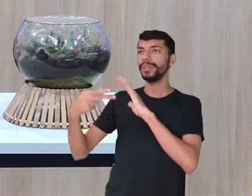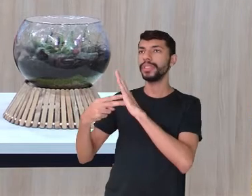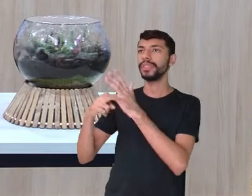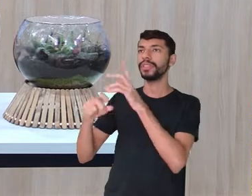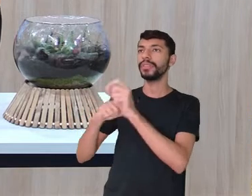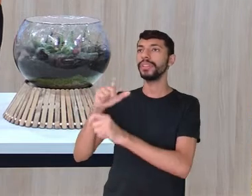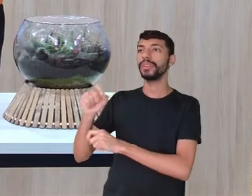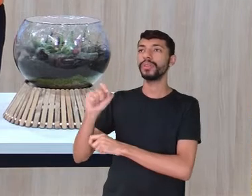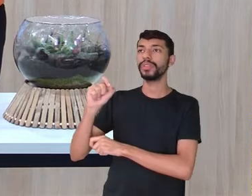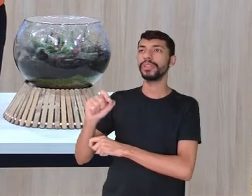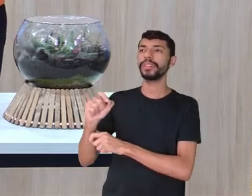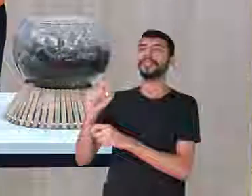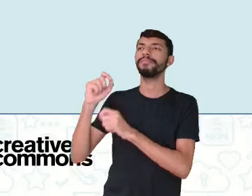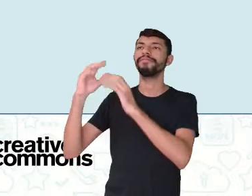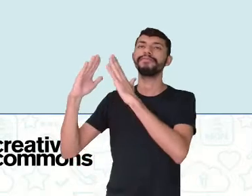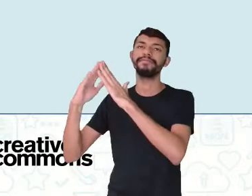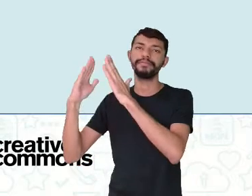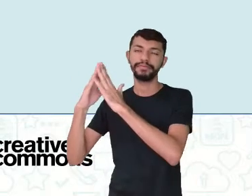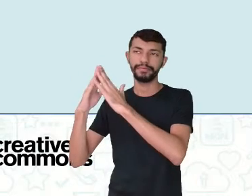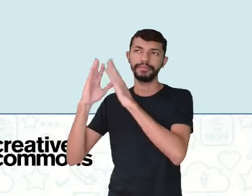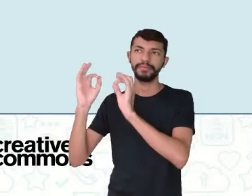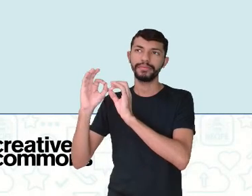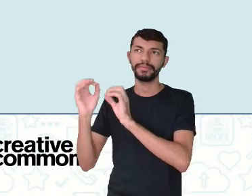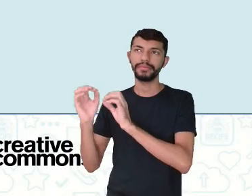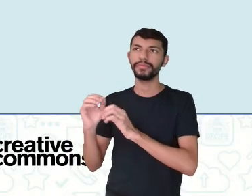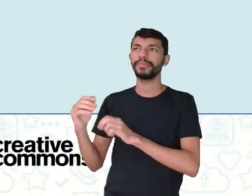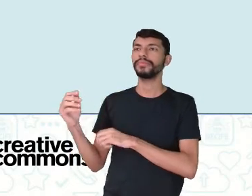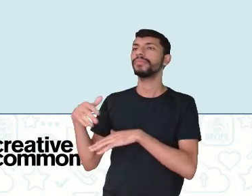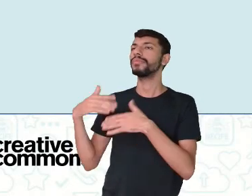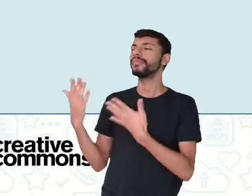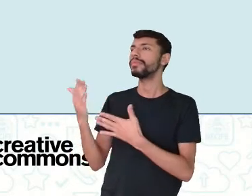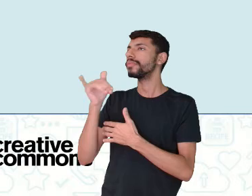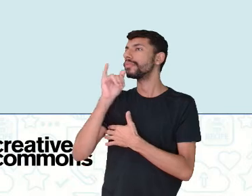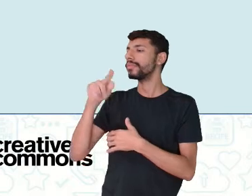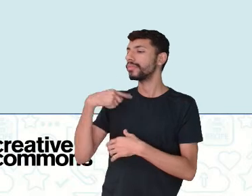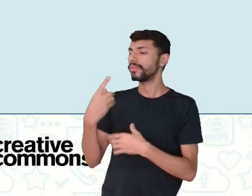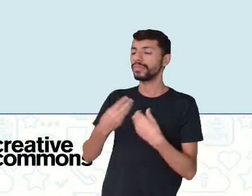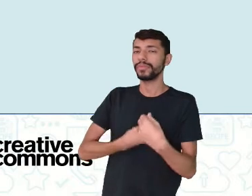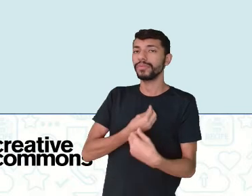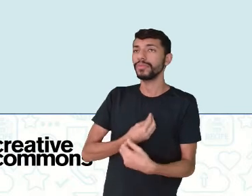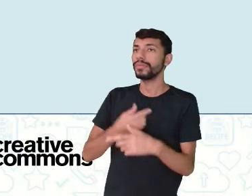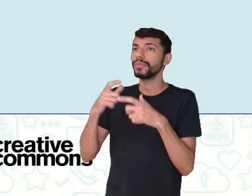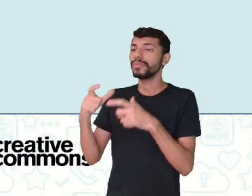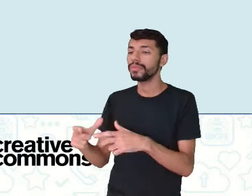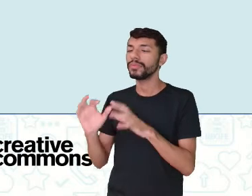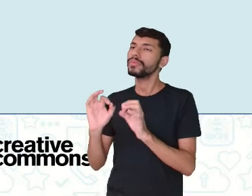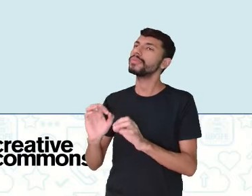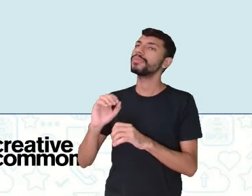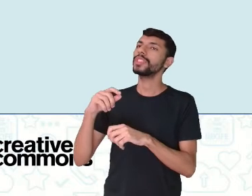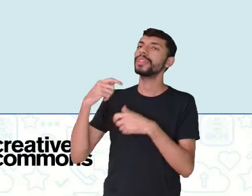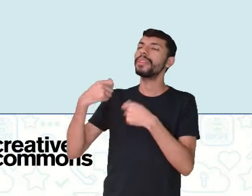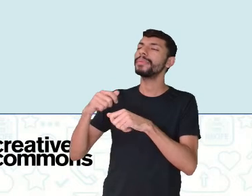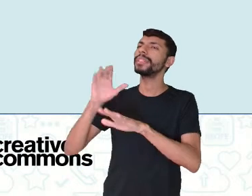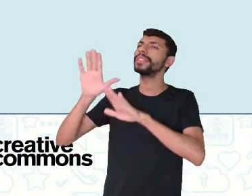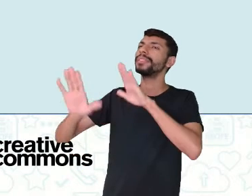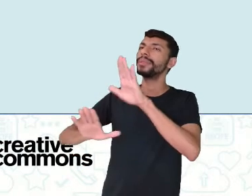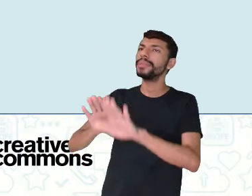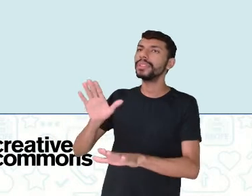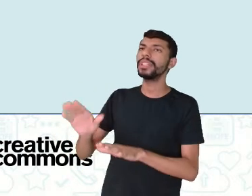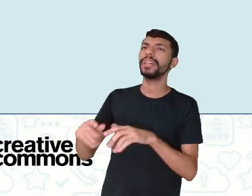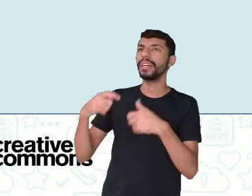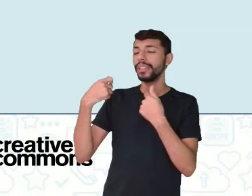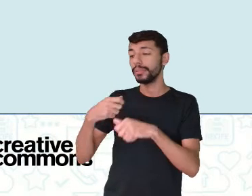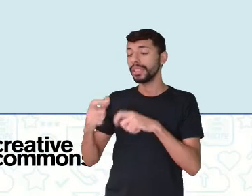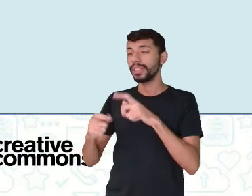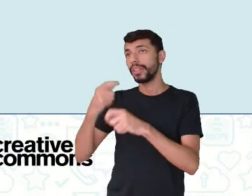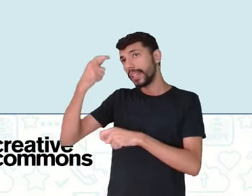oico, que pode significar casa. A nossa casa, onde moramos, não é? Onde devemos ter cuidado, onde devemos